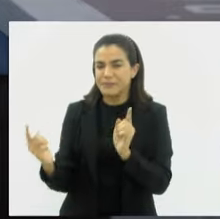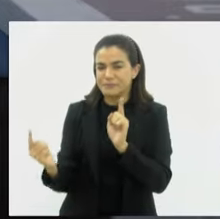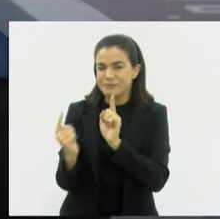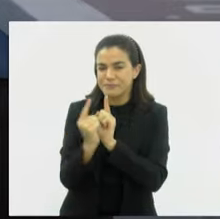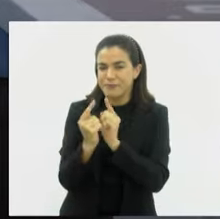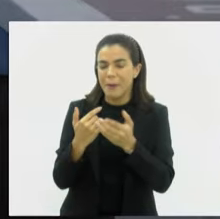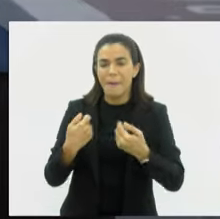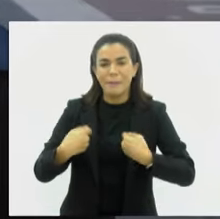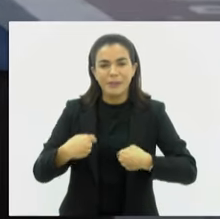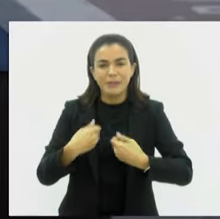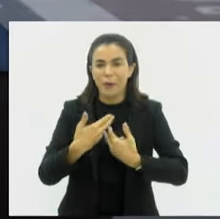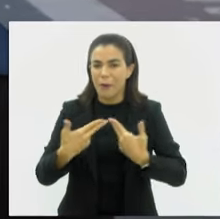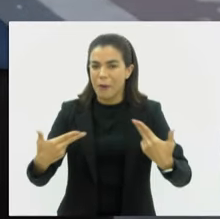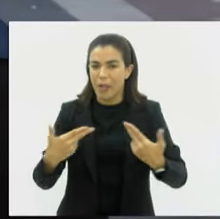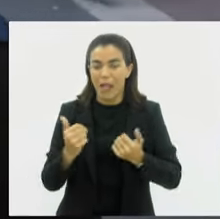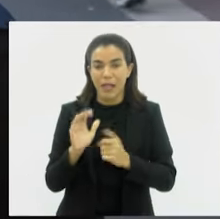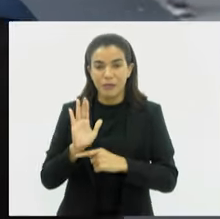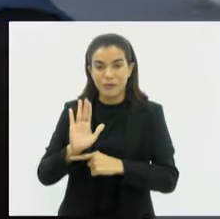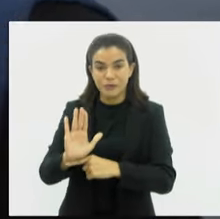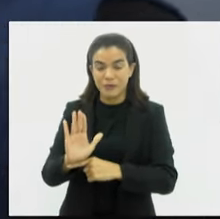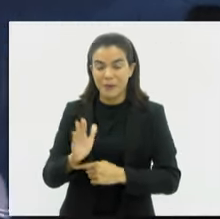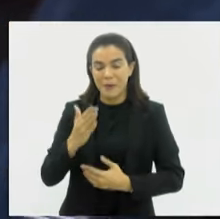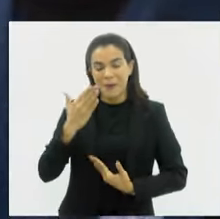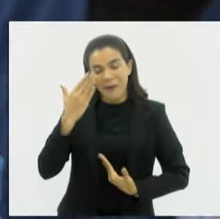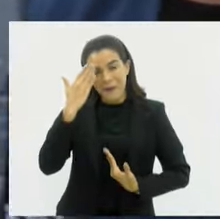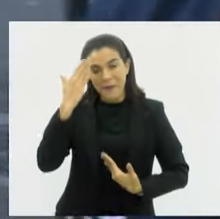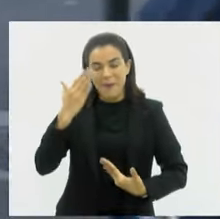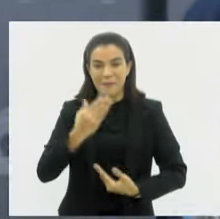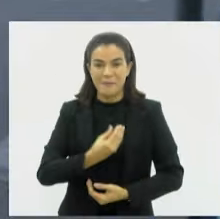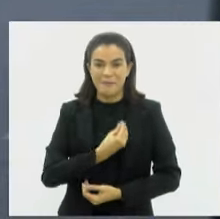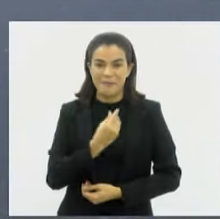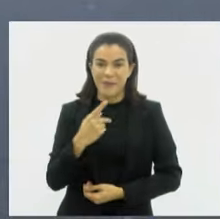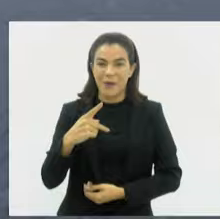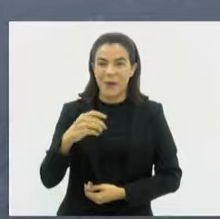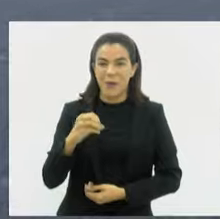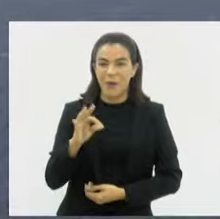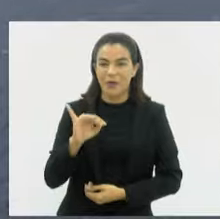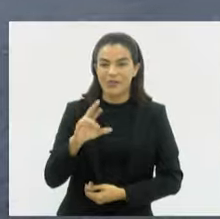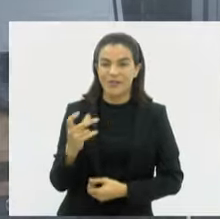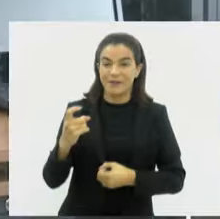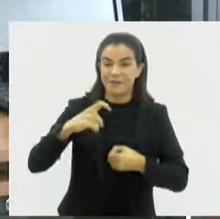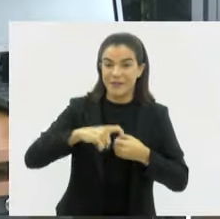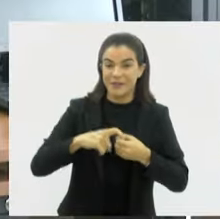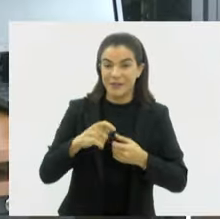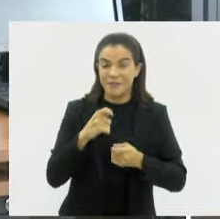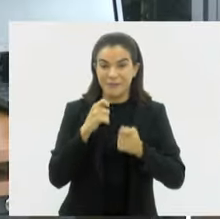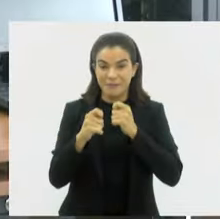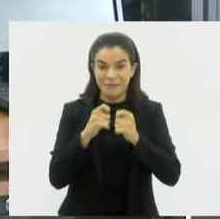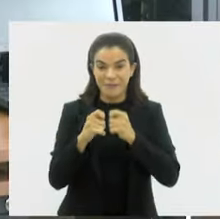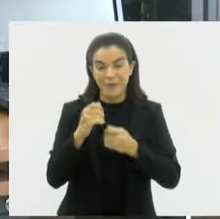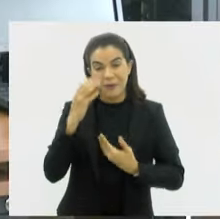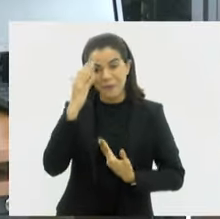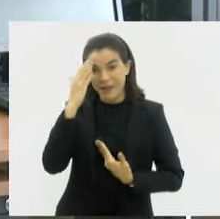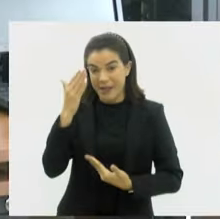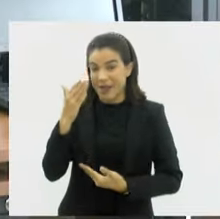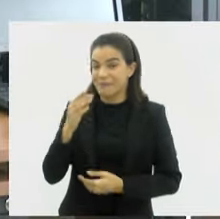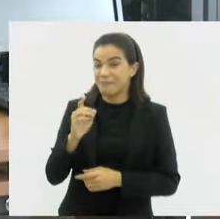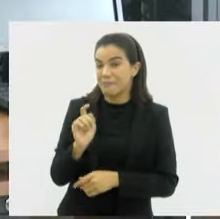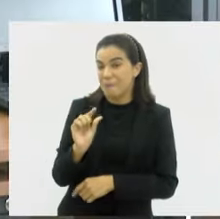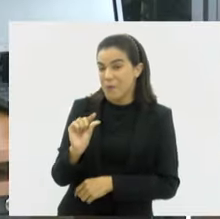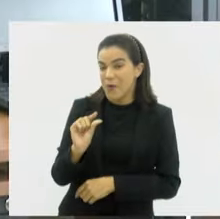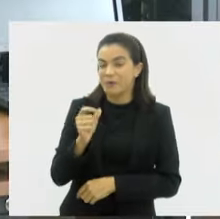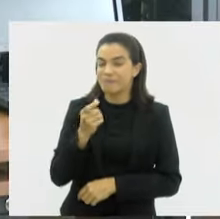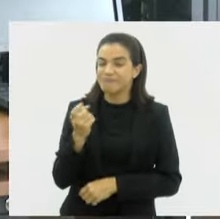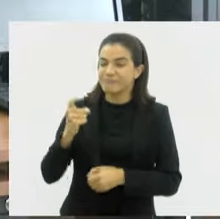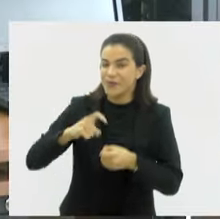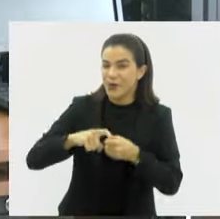qualquer auxílio. Obrigada, deputado, pela sua participação. Potira, voltamos com você aí no estúdio. Obrigada, Darcília. Daqui a pouco eu te chamo novamente. E